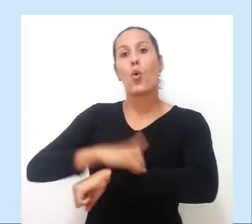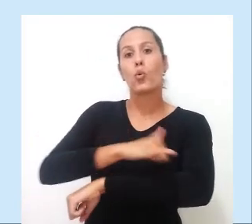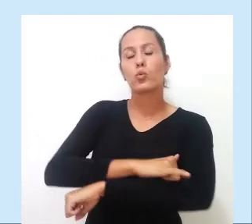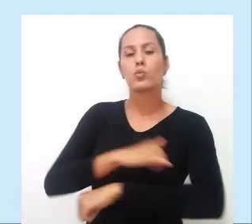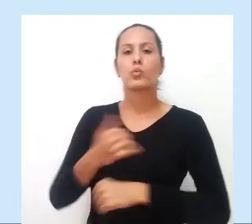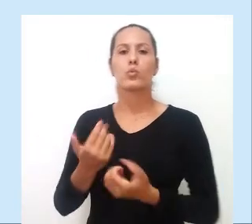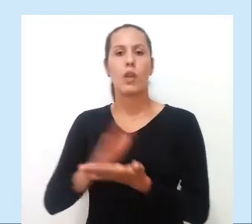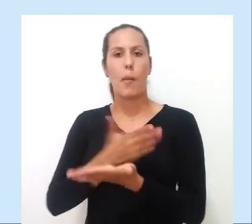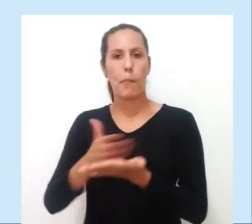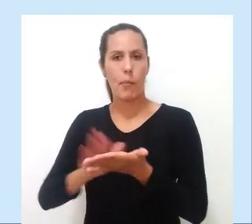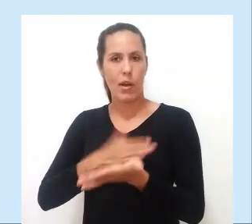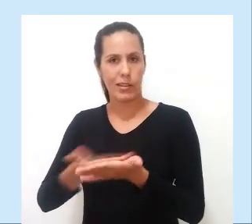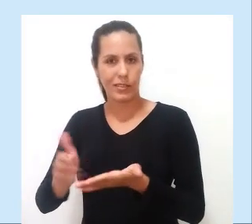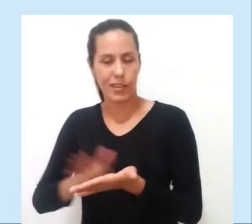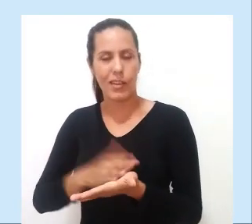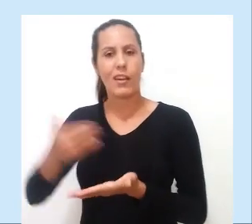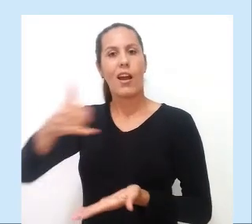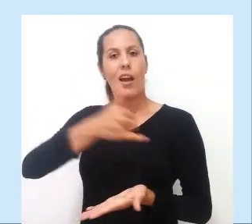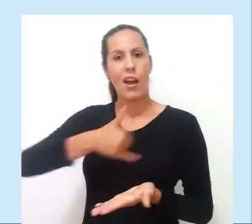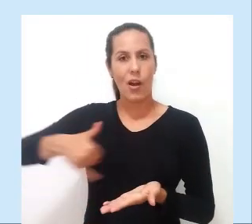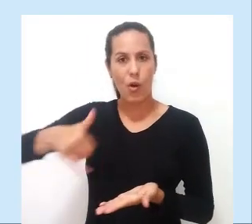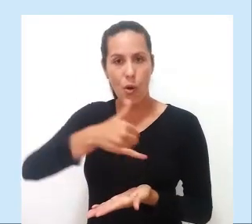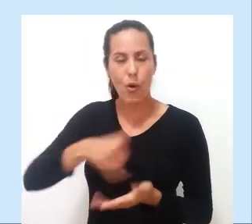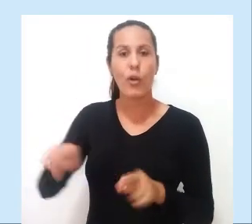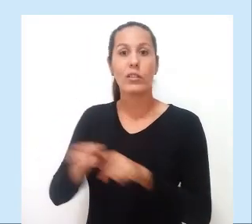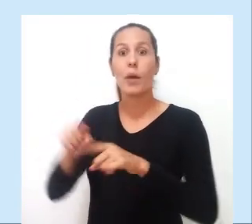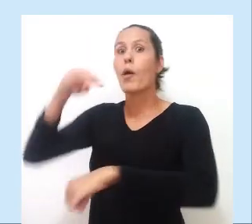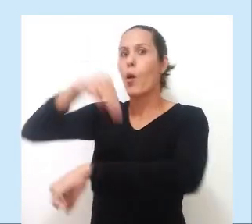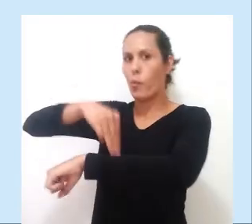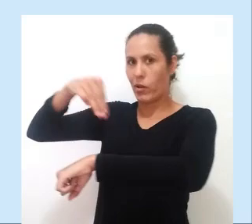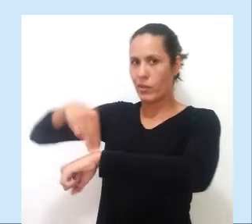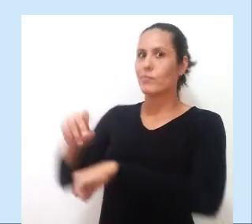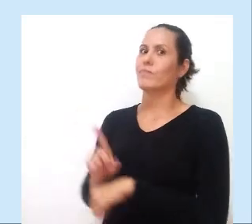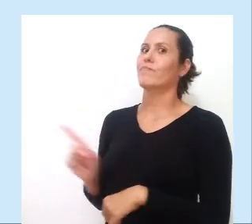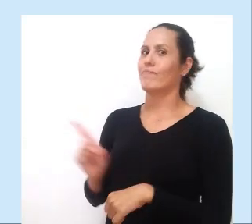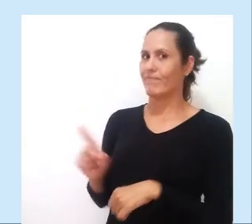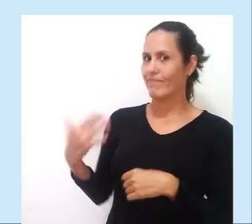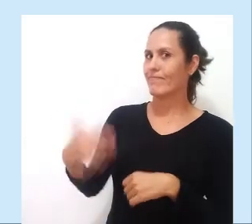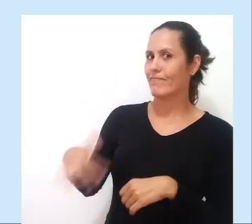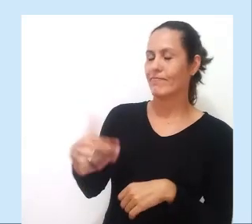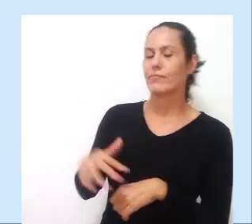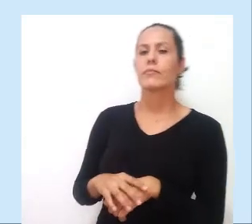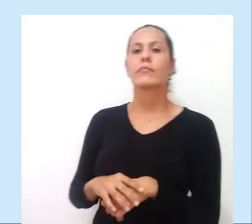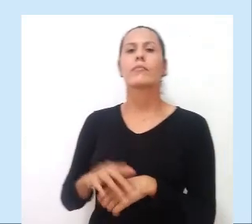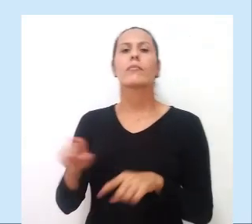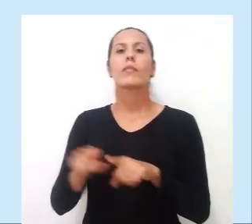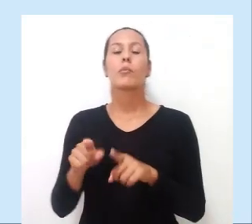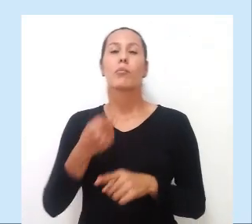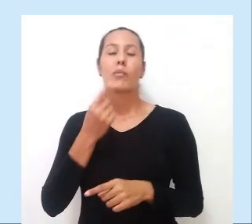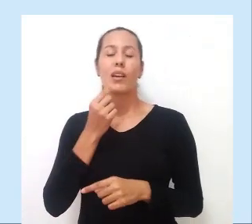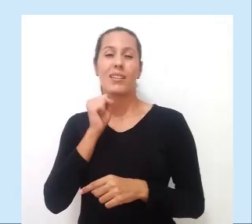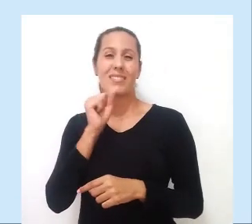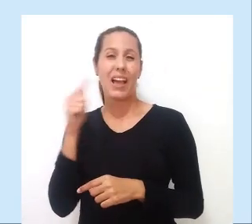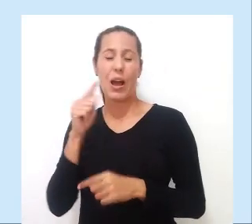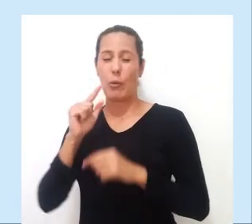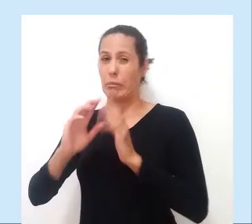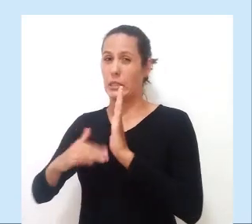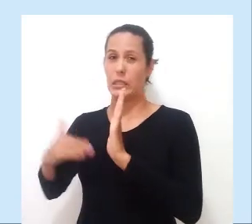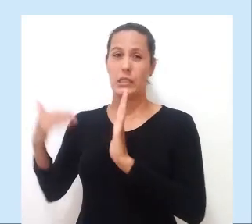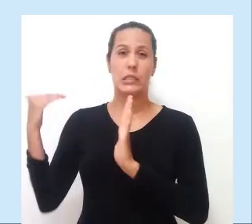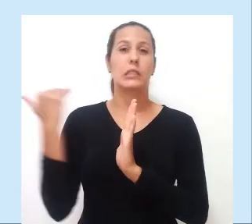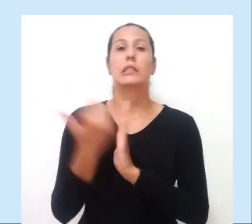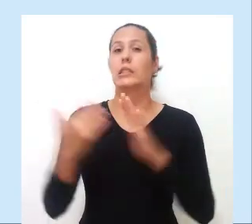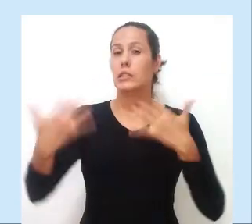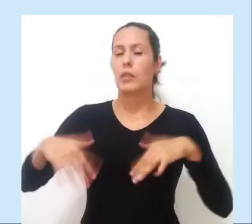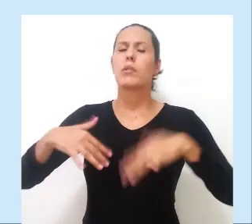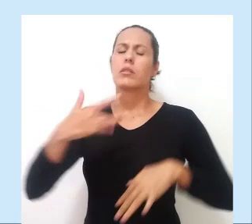óleos vegetais, margarina, manteiga, o famoso fast food que está lá no McDonald's, tá certo? E o excesso de sal